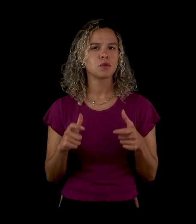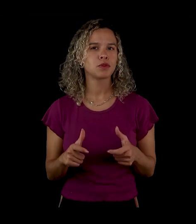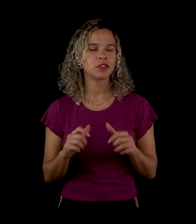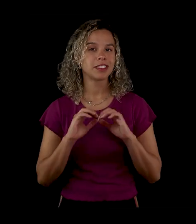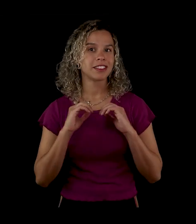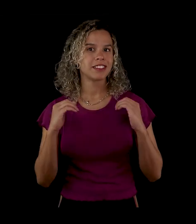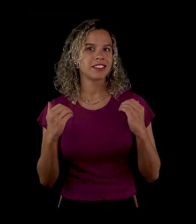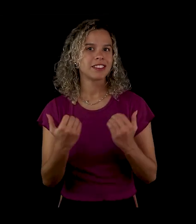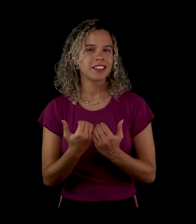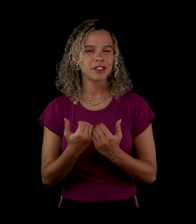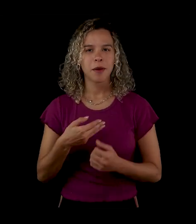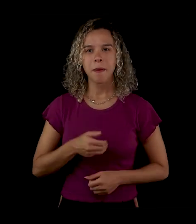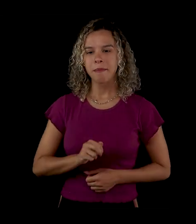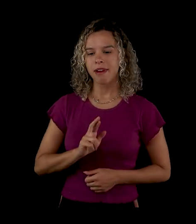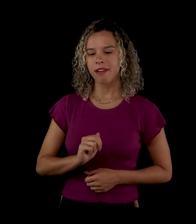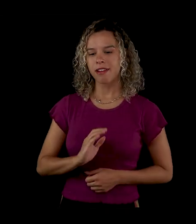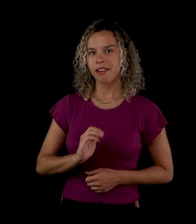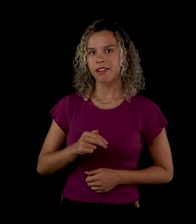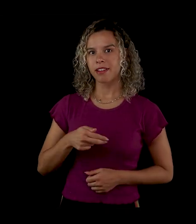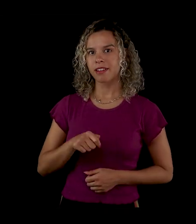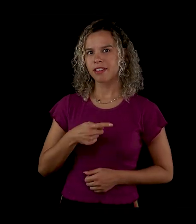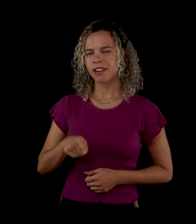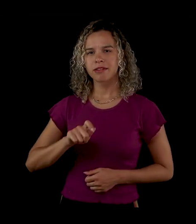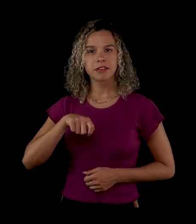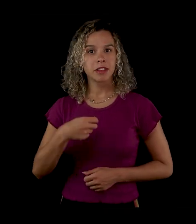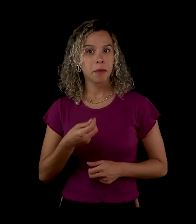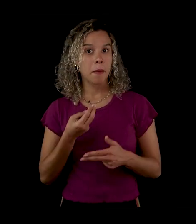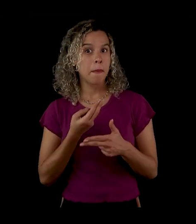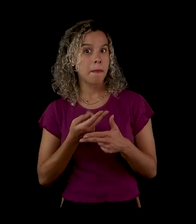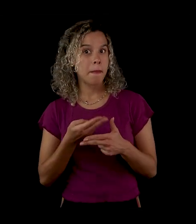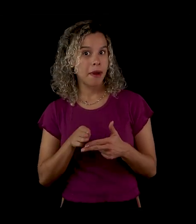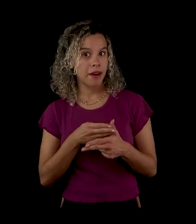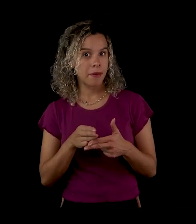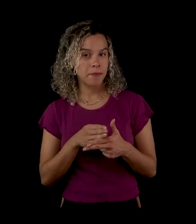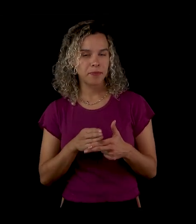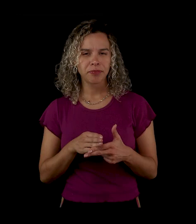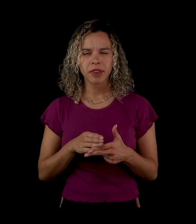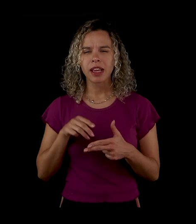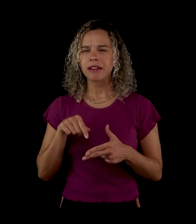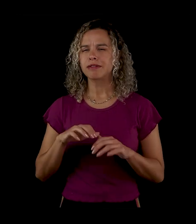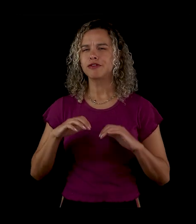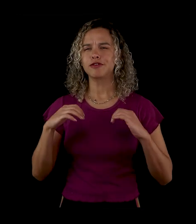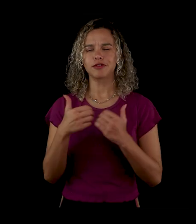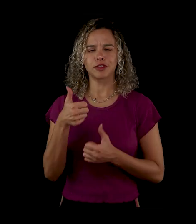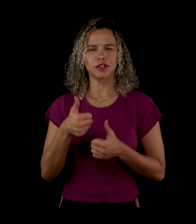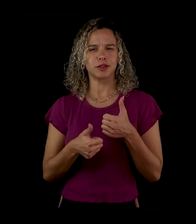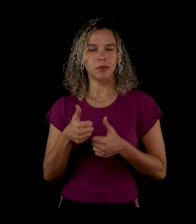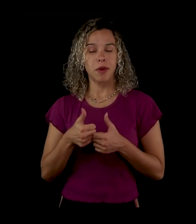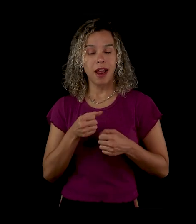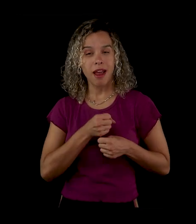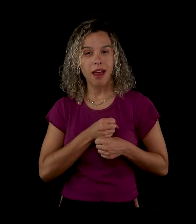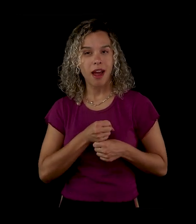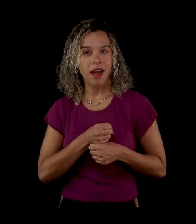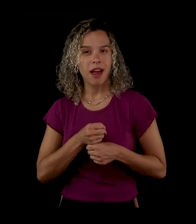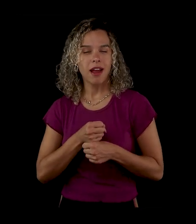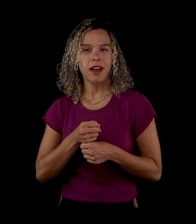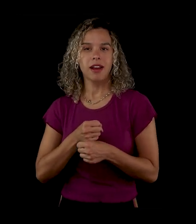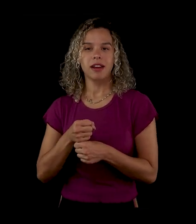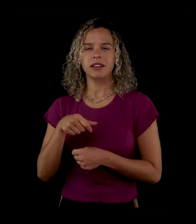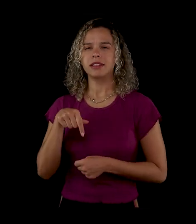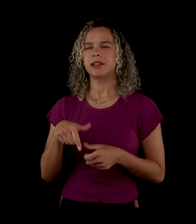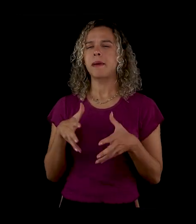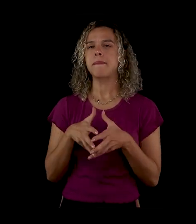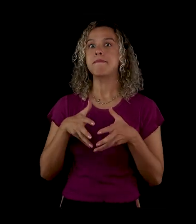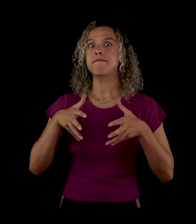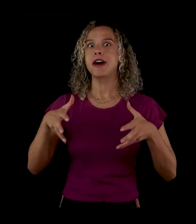o Estádio do Maracanã, o templo do futebol. Durante muitos anos, o Maracanã foi